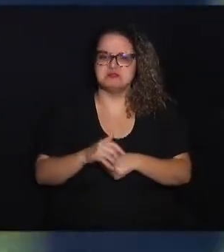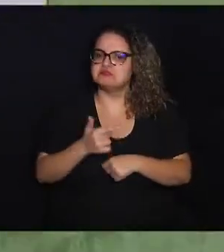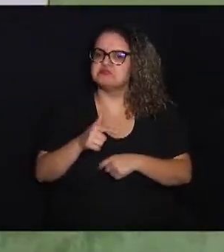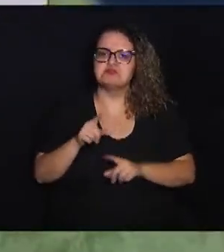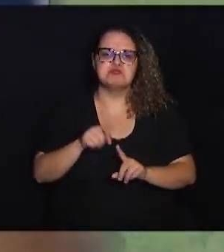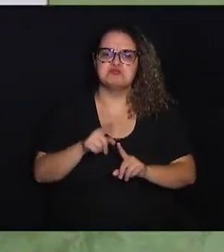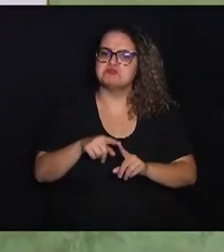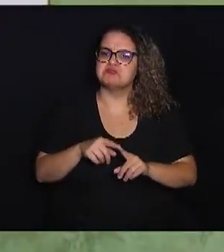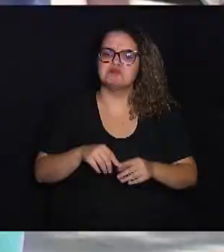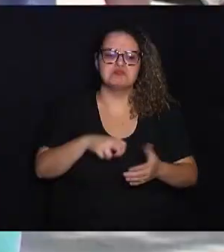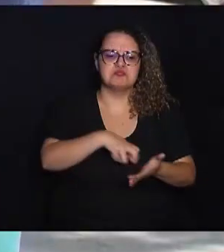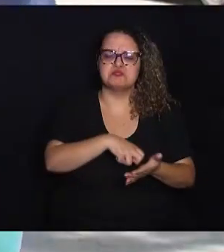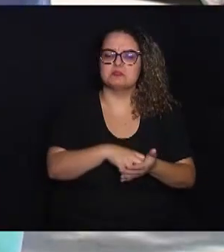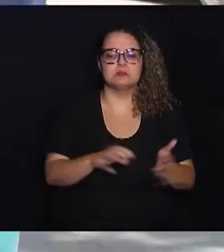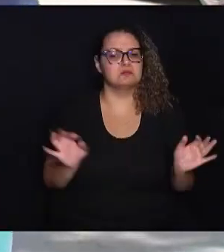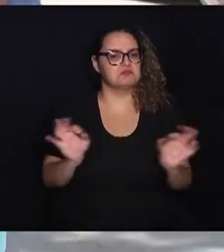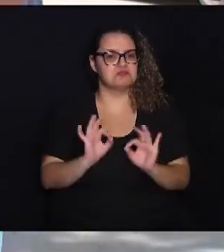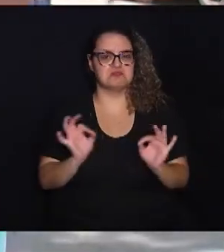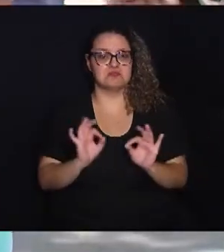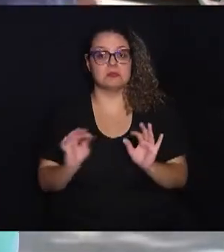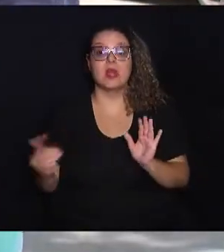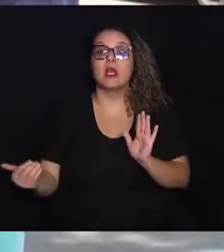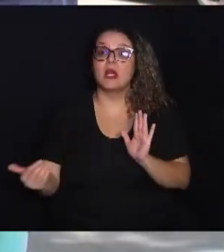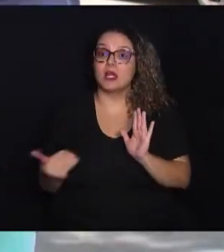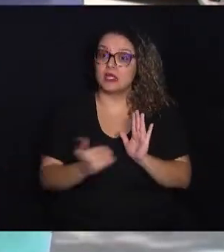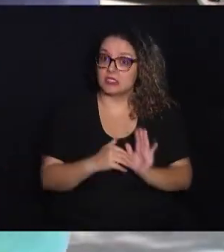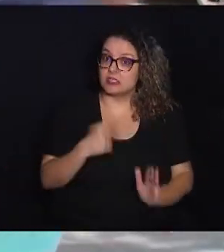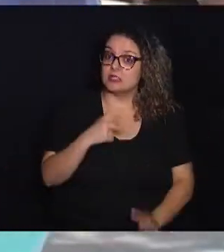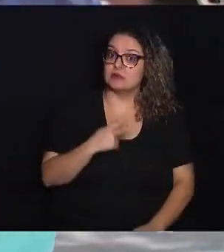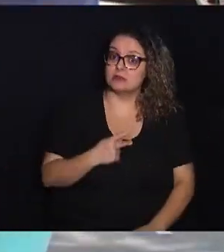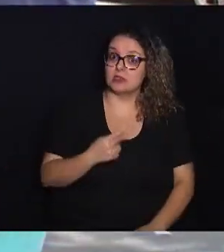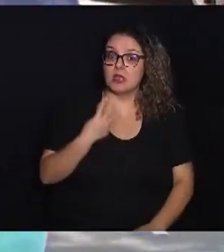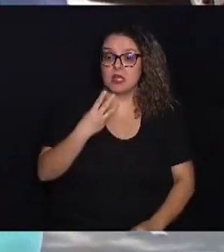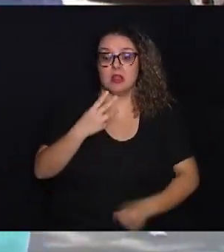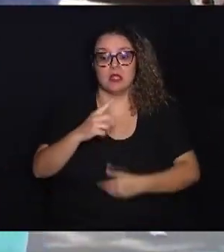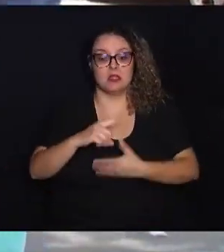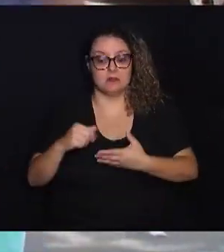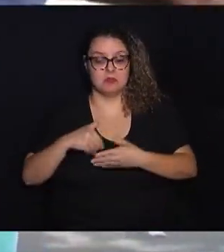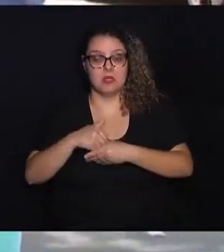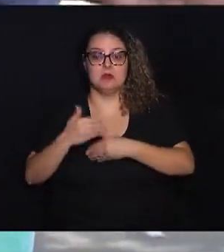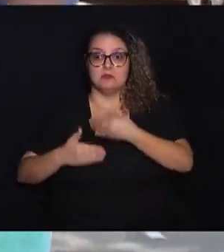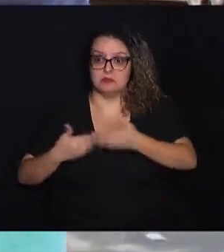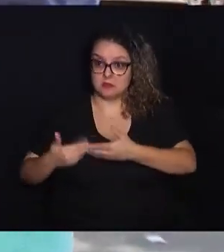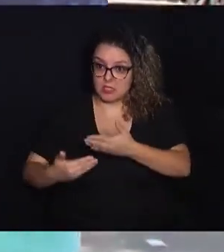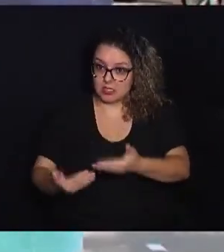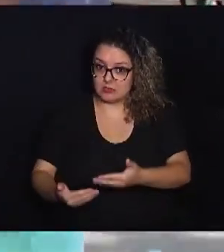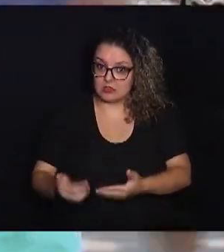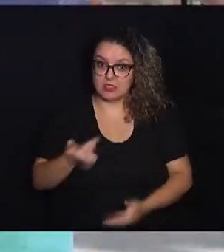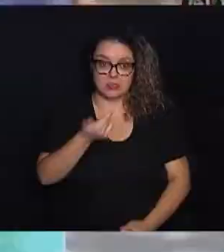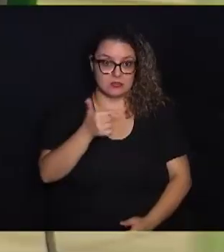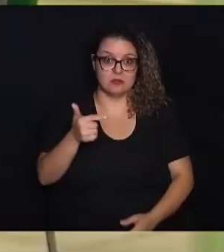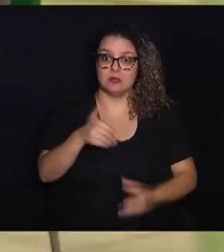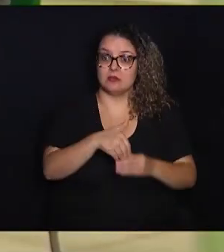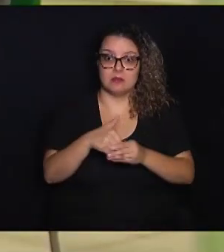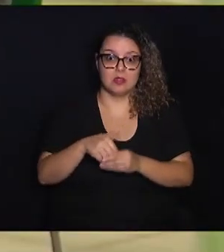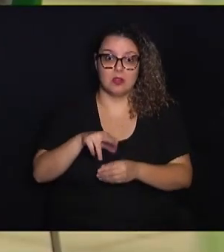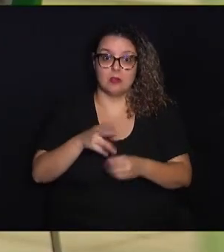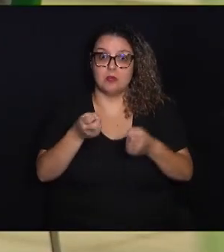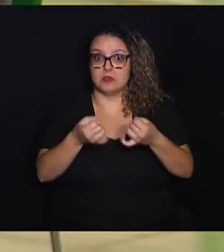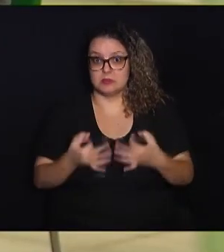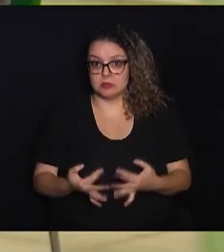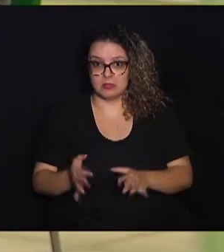de penalização, mesmo que ele passe 3 eleições consecutivas sem votar ou